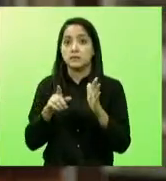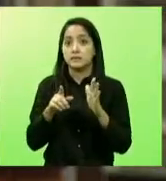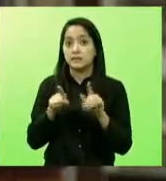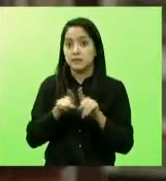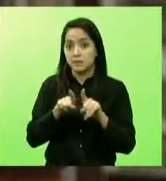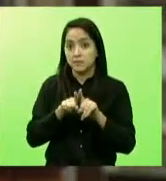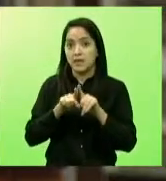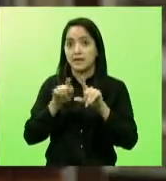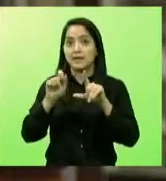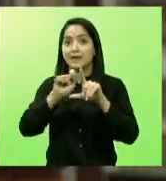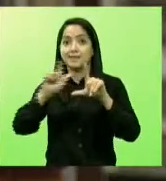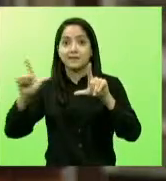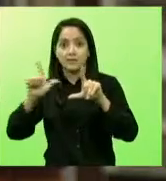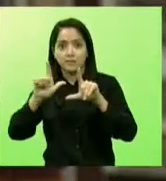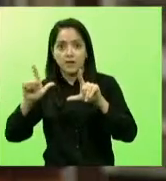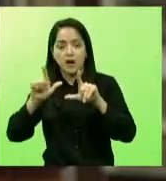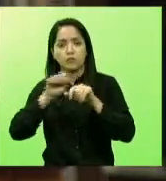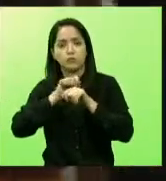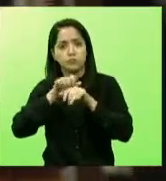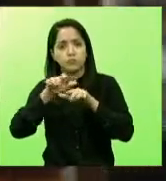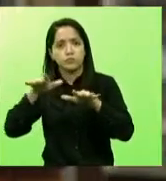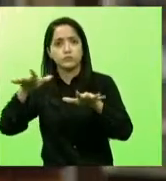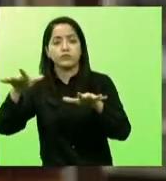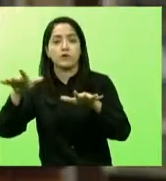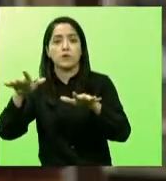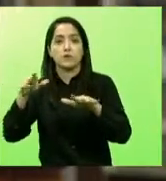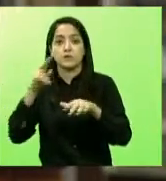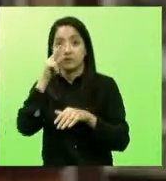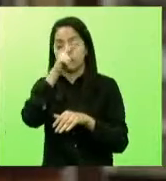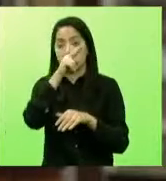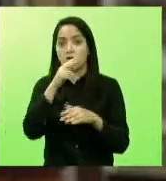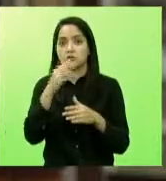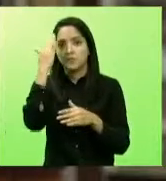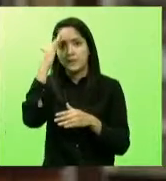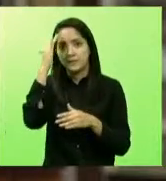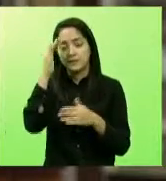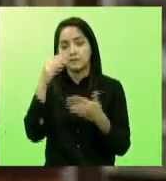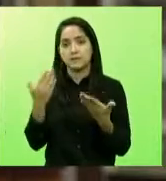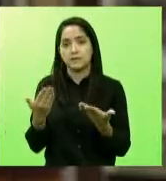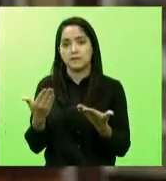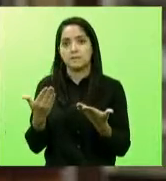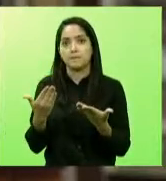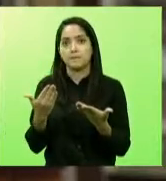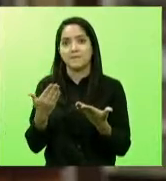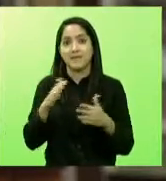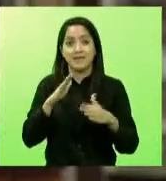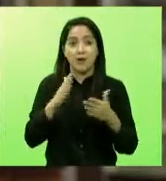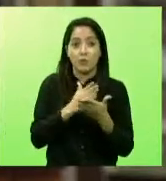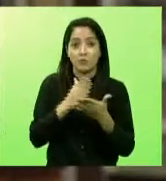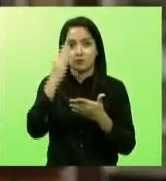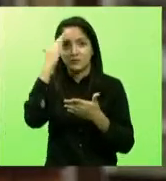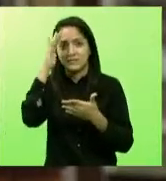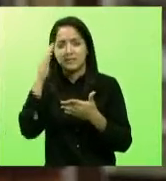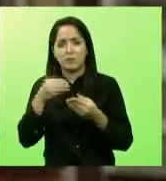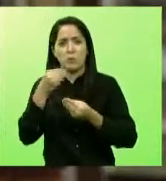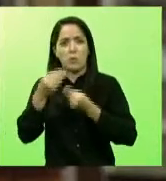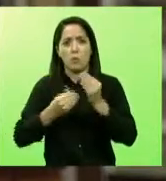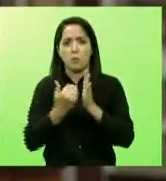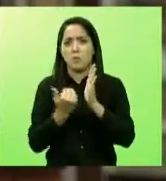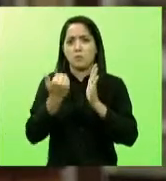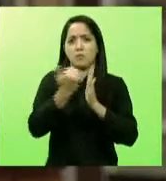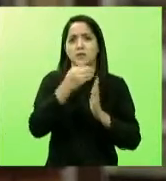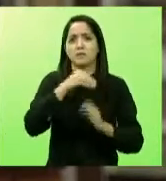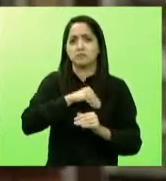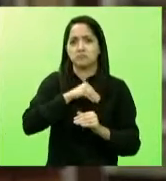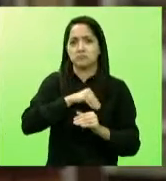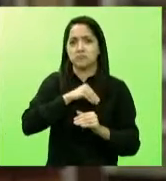tem um alcance muito forte. Isso é importante para as pessoas entenderem mais ou menos. Que eles não entenderam ainda como é que esse aumento foi parar ainda